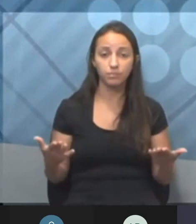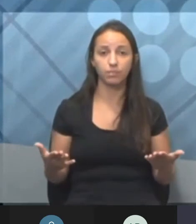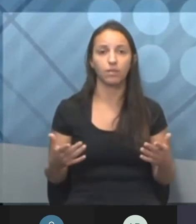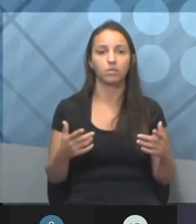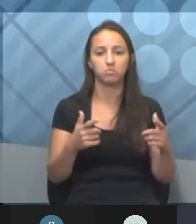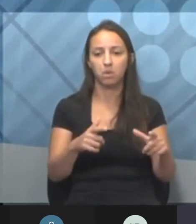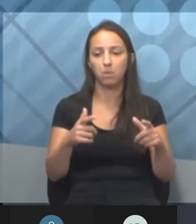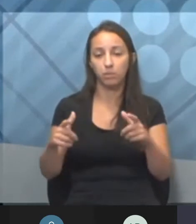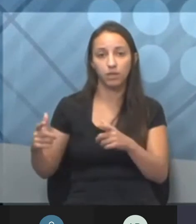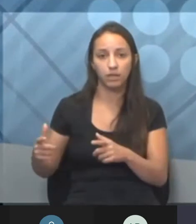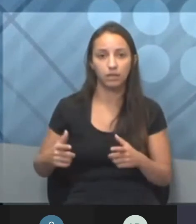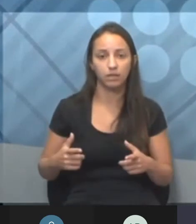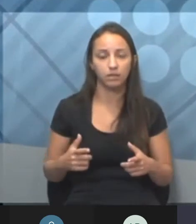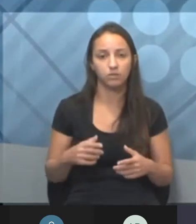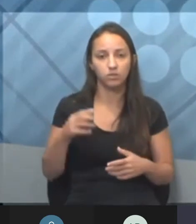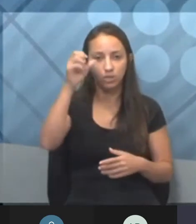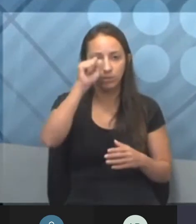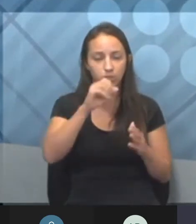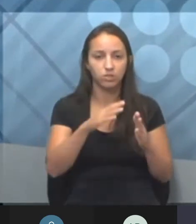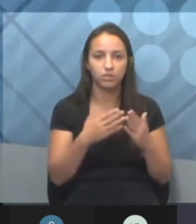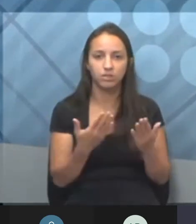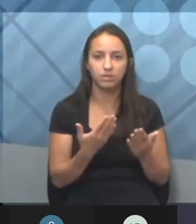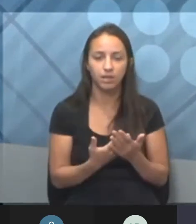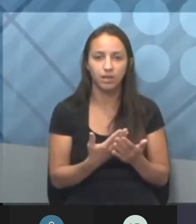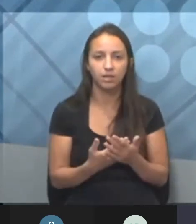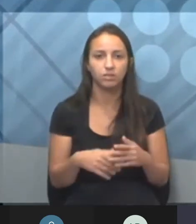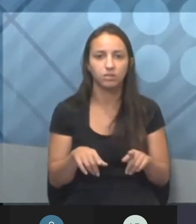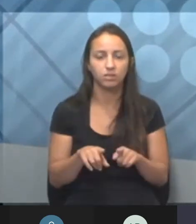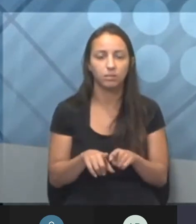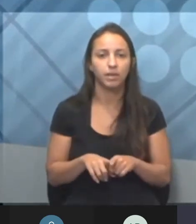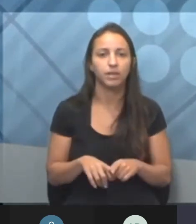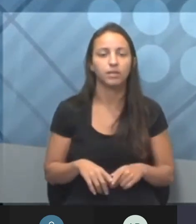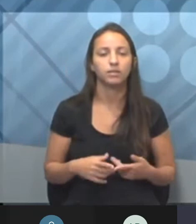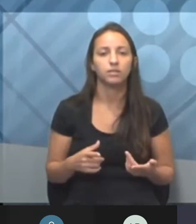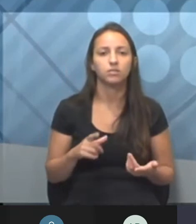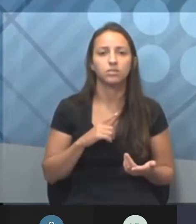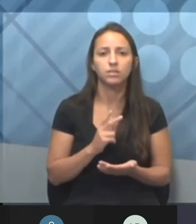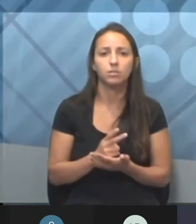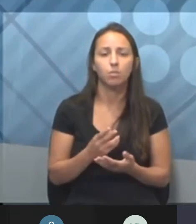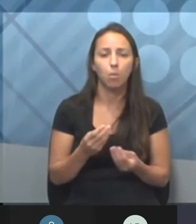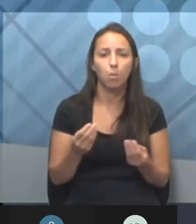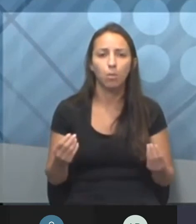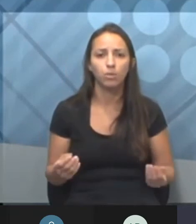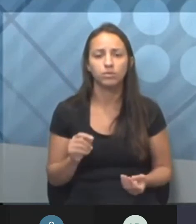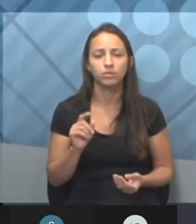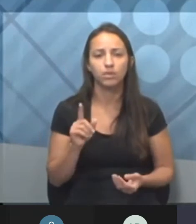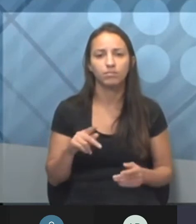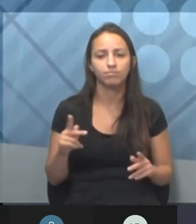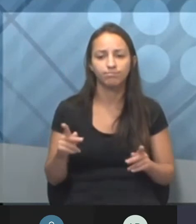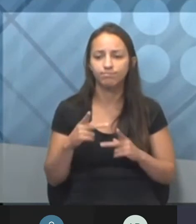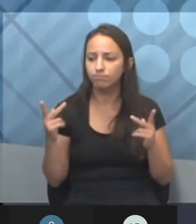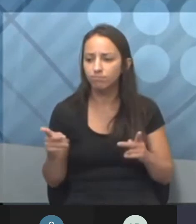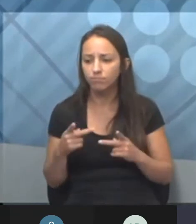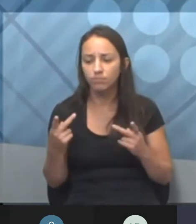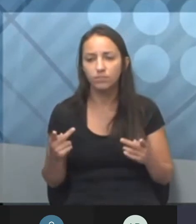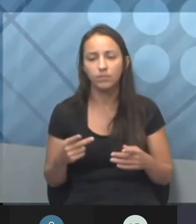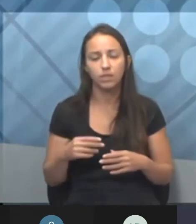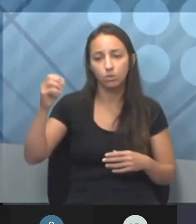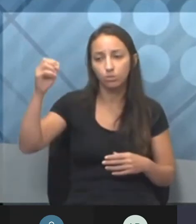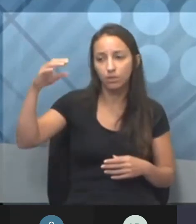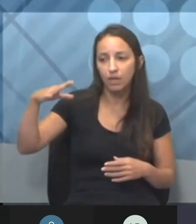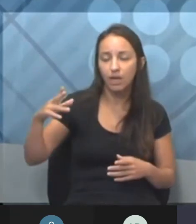mas nos ambientes de aprendizagem também, que eu abordei, tinha sempre muito essa questão. Um ambiente muito